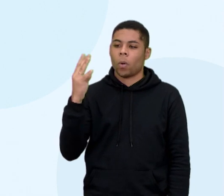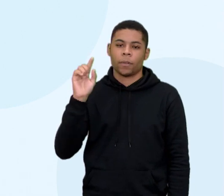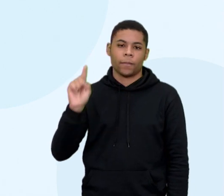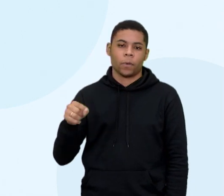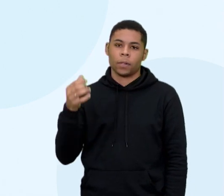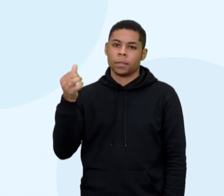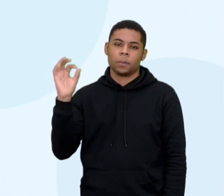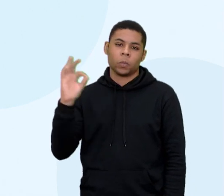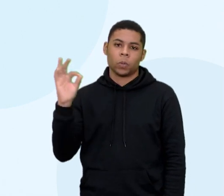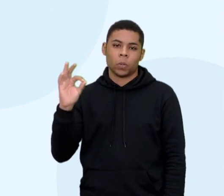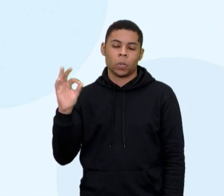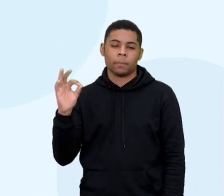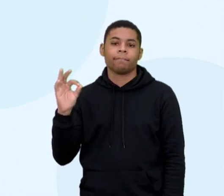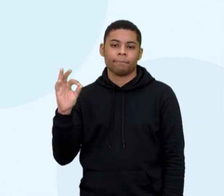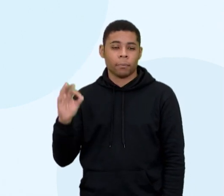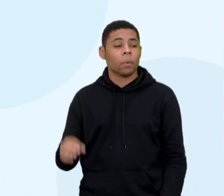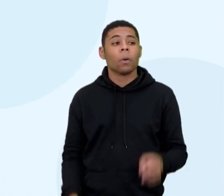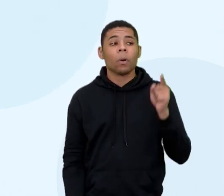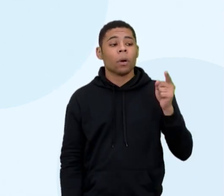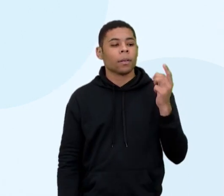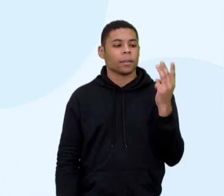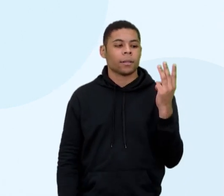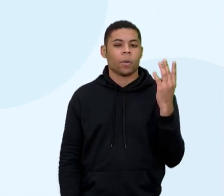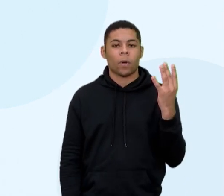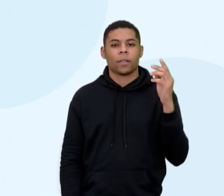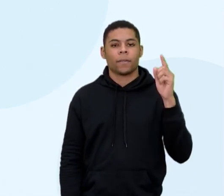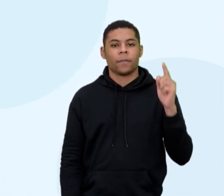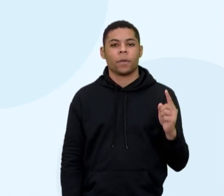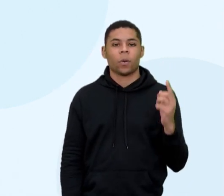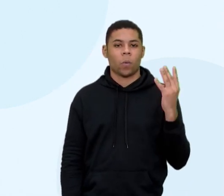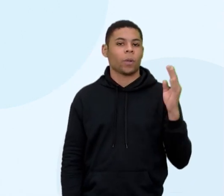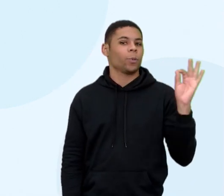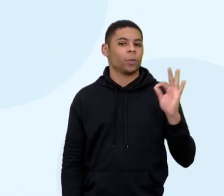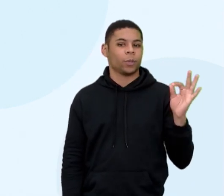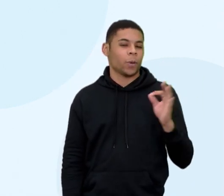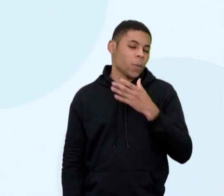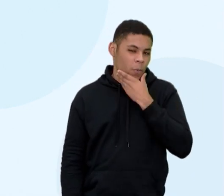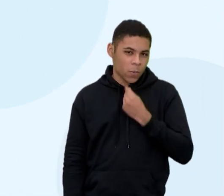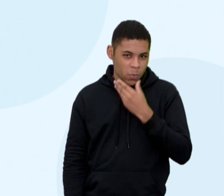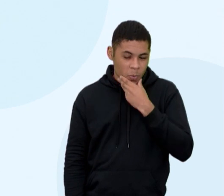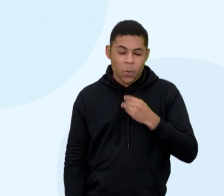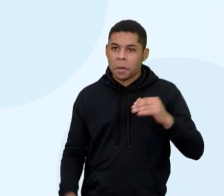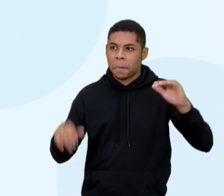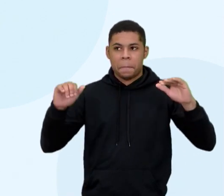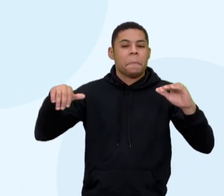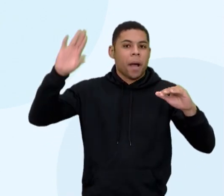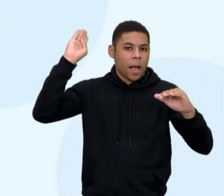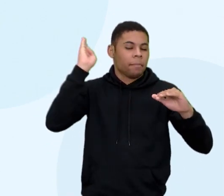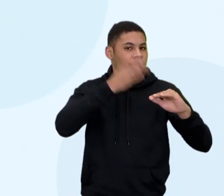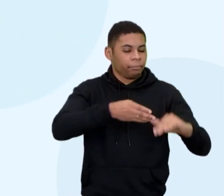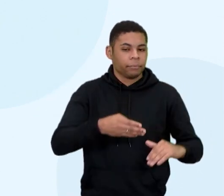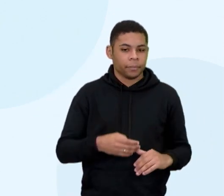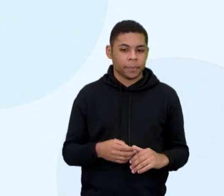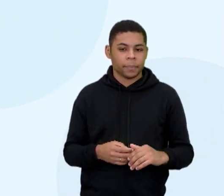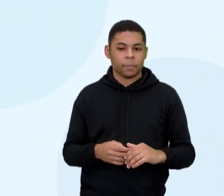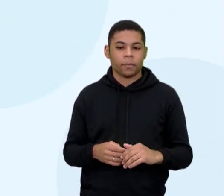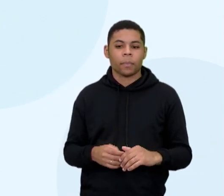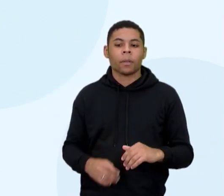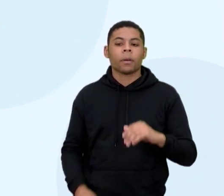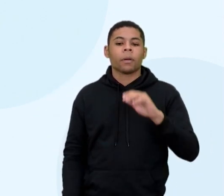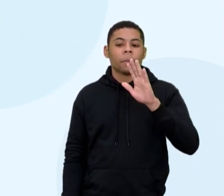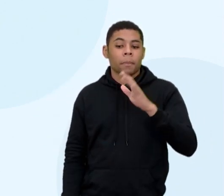34,6% e 30,4%, respectivamente. Também notamos que nos grupos de idade a partir dos